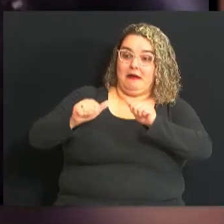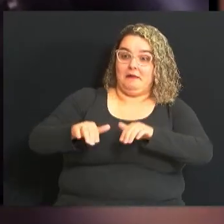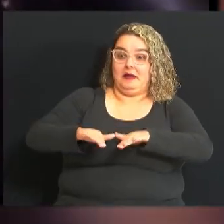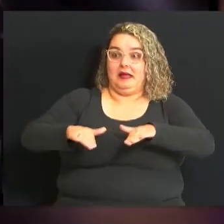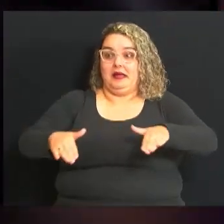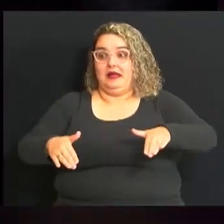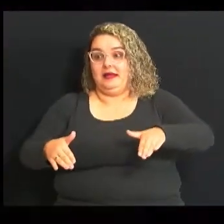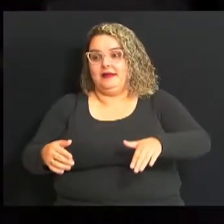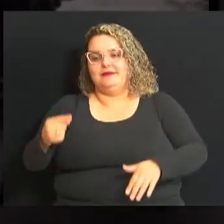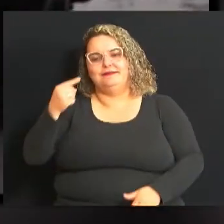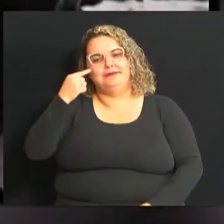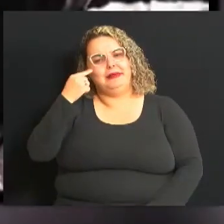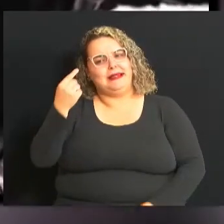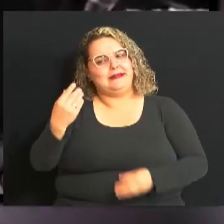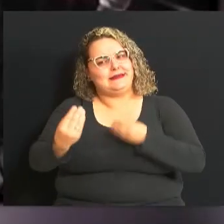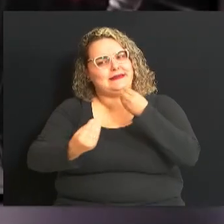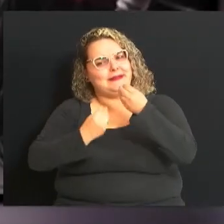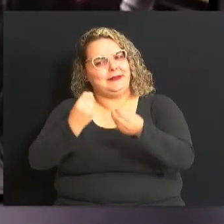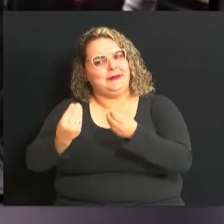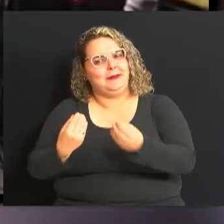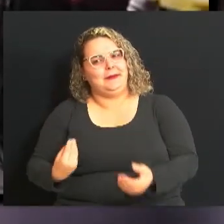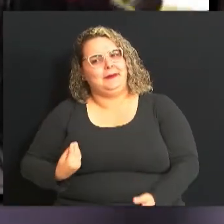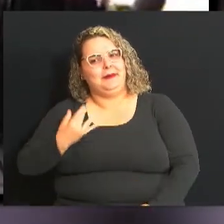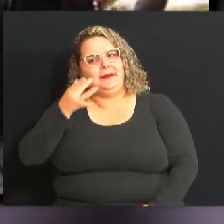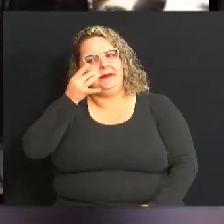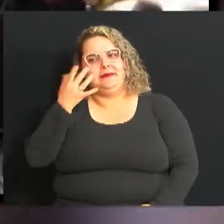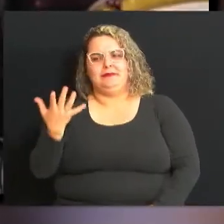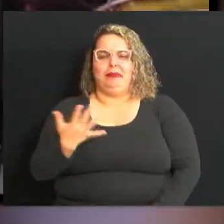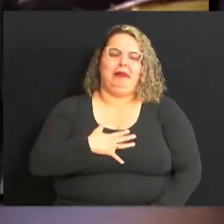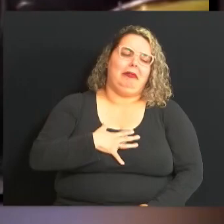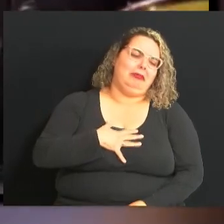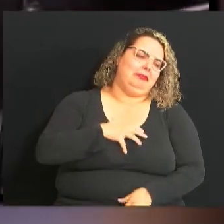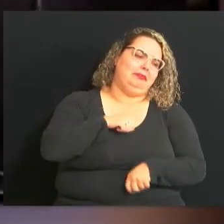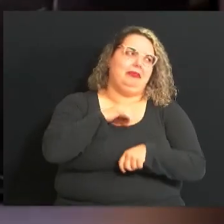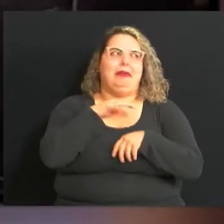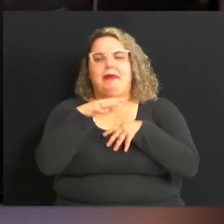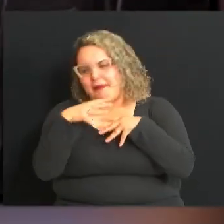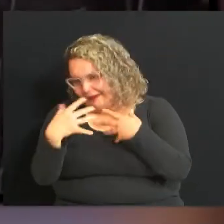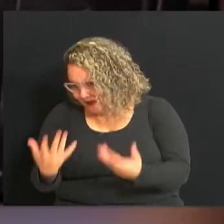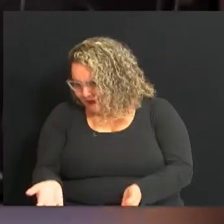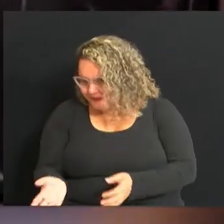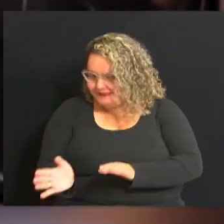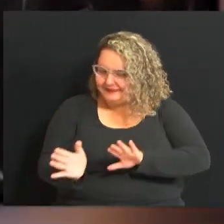você já imagina como é que ele ficou. Passou mal, teve que se evadir do palco por